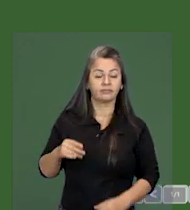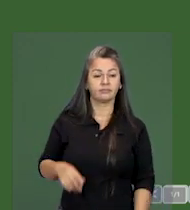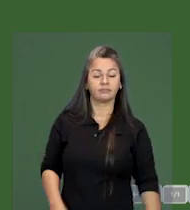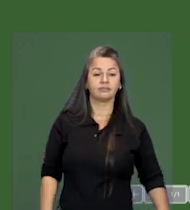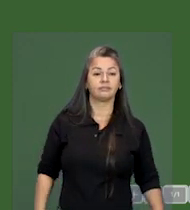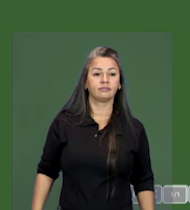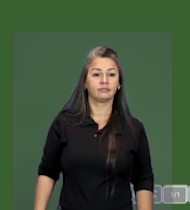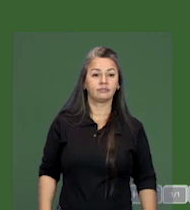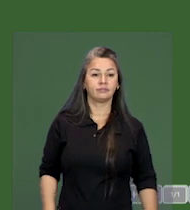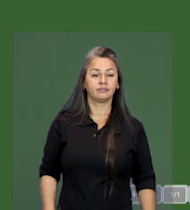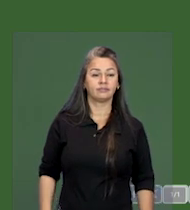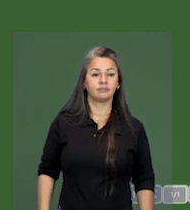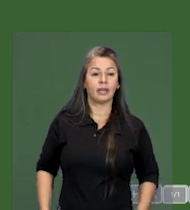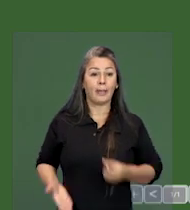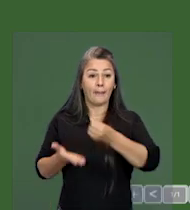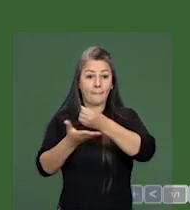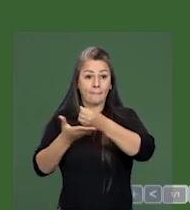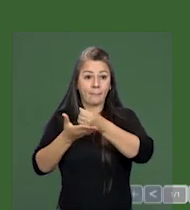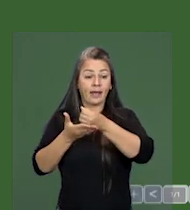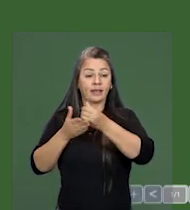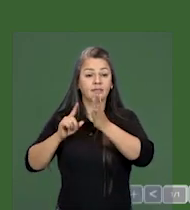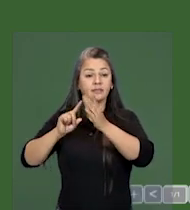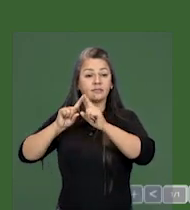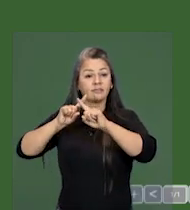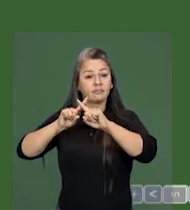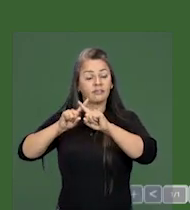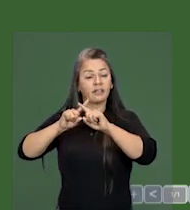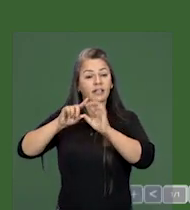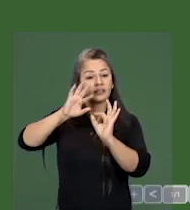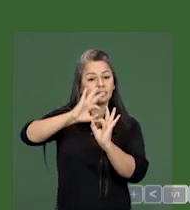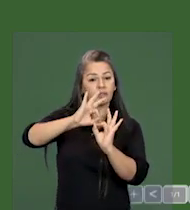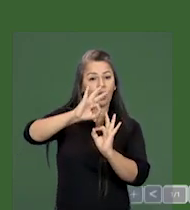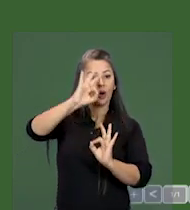2. A área do triângulo